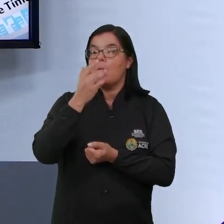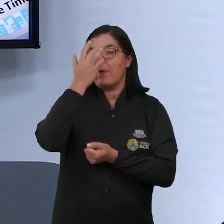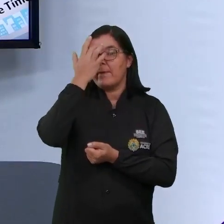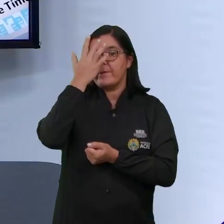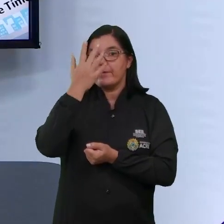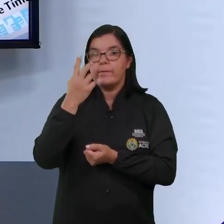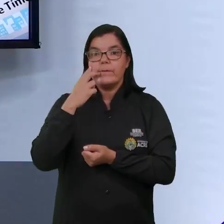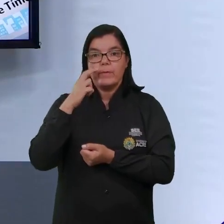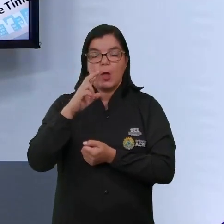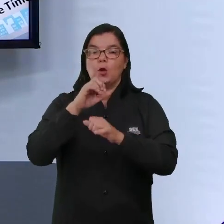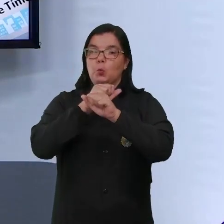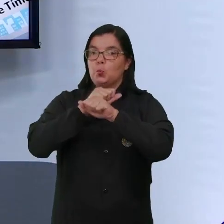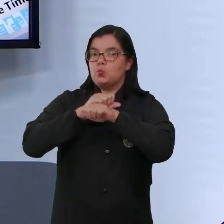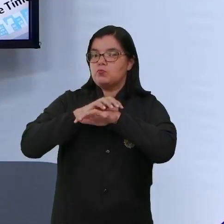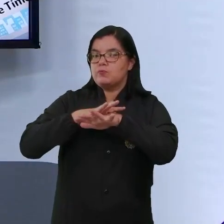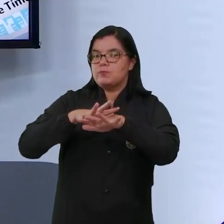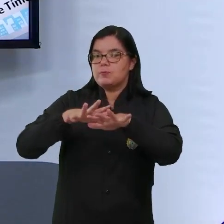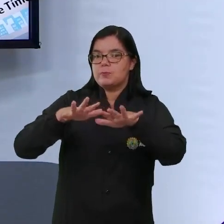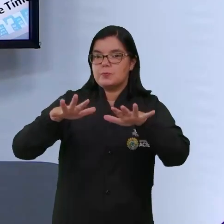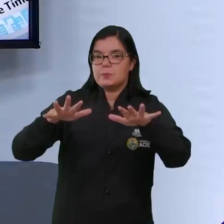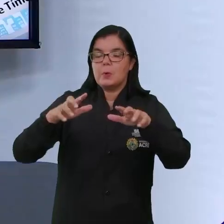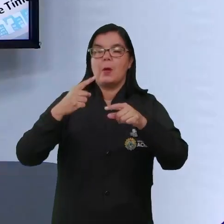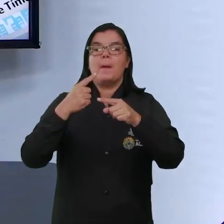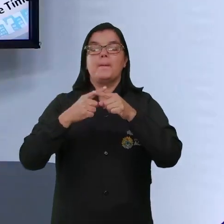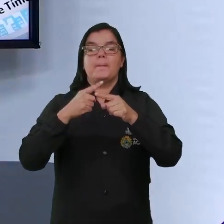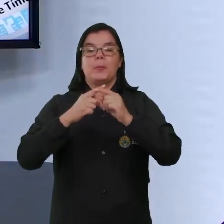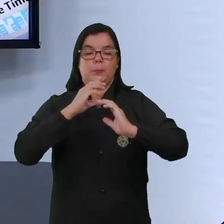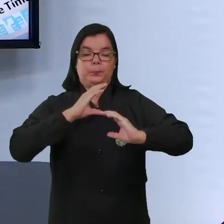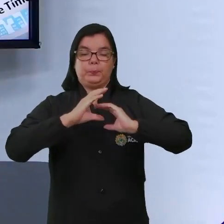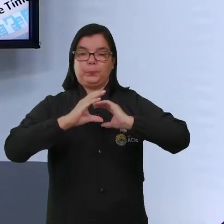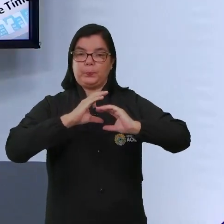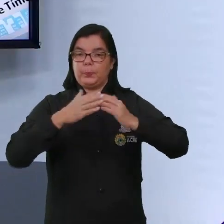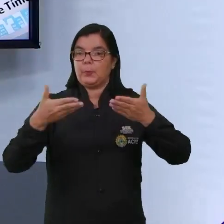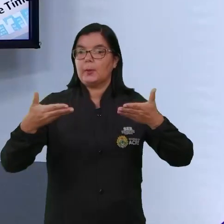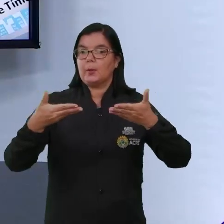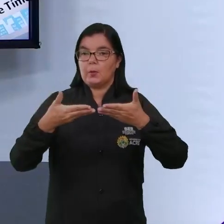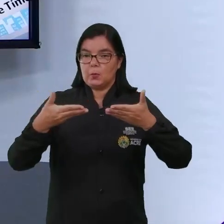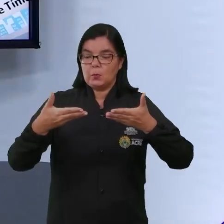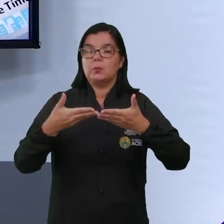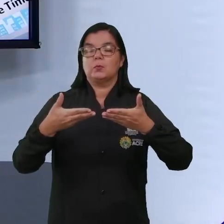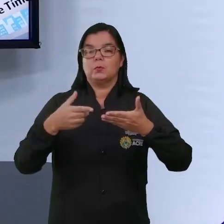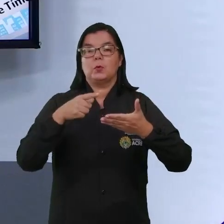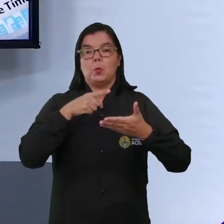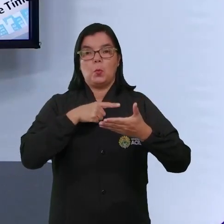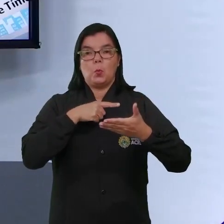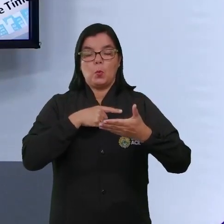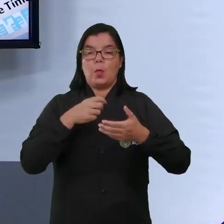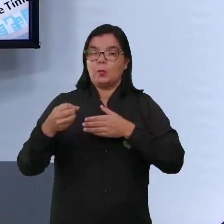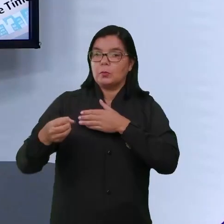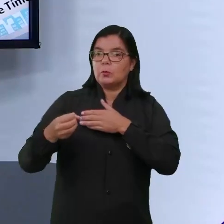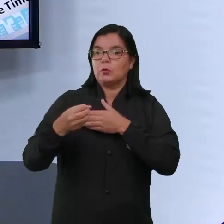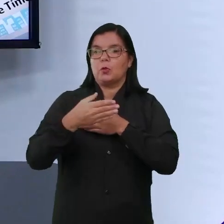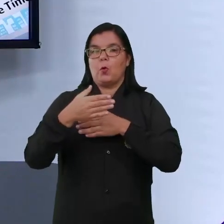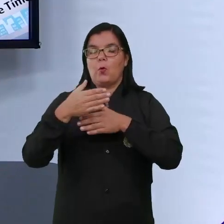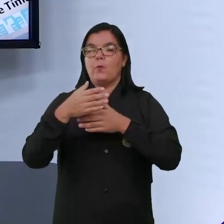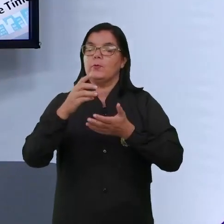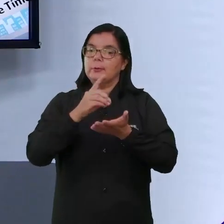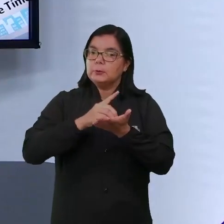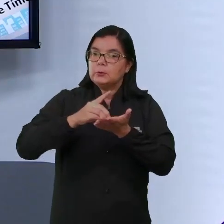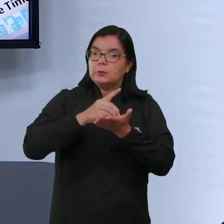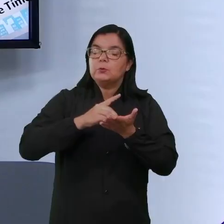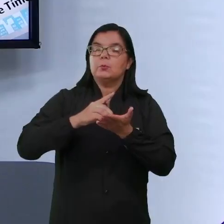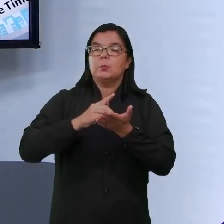facilmente veiculados. Porque os meios de comunicação hoje, com o reforço das novas mídias,